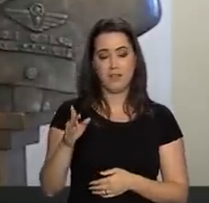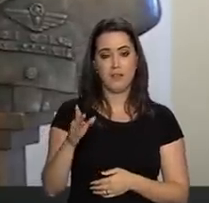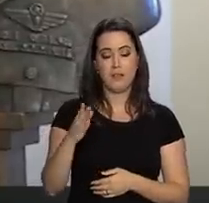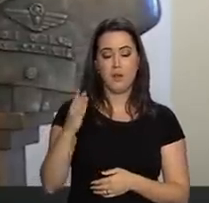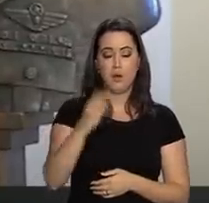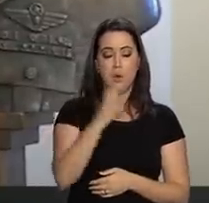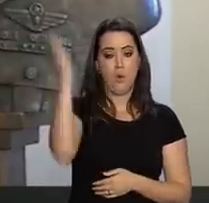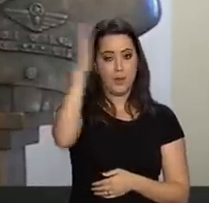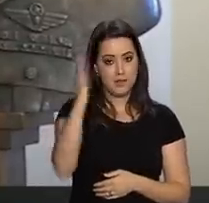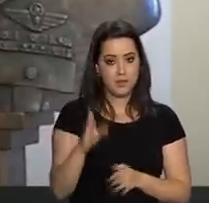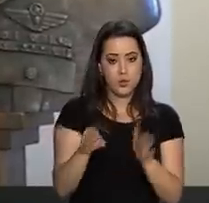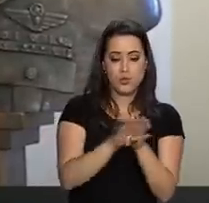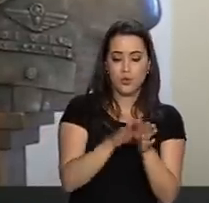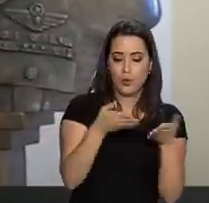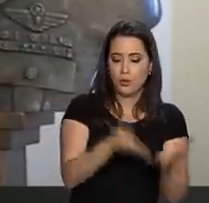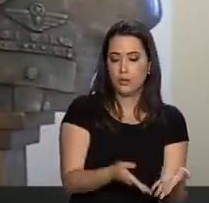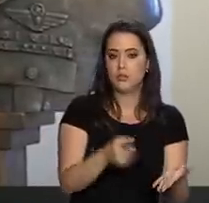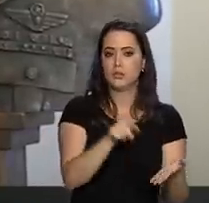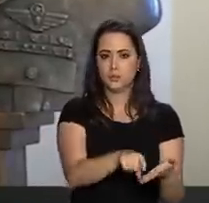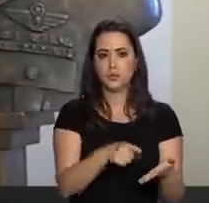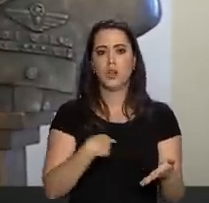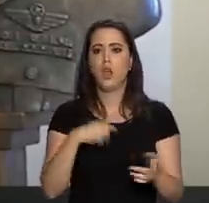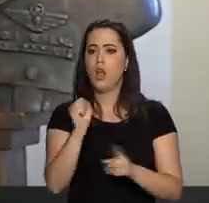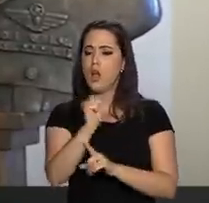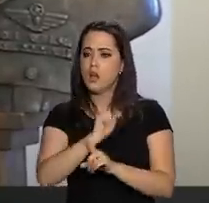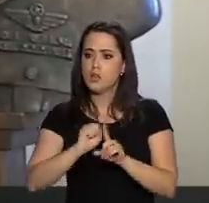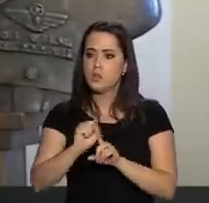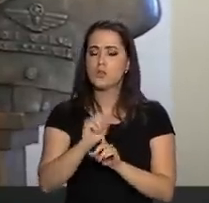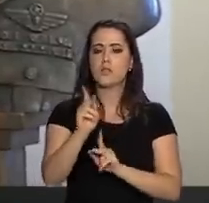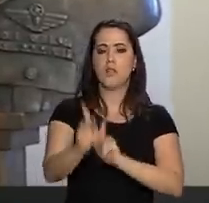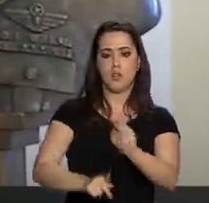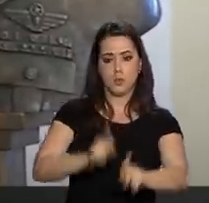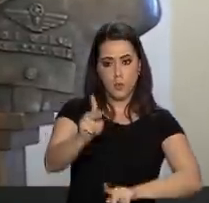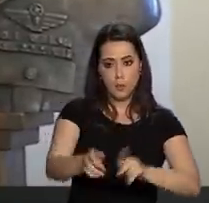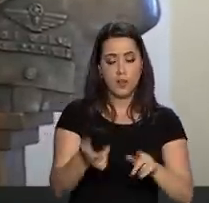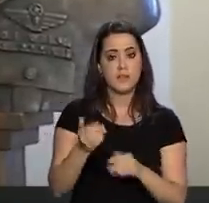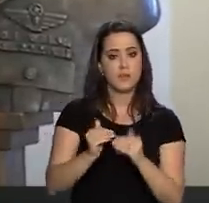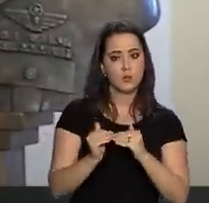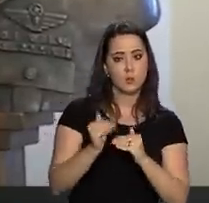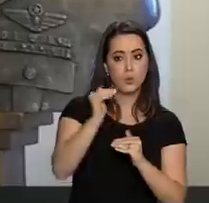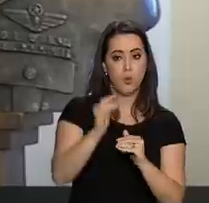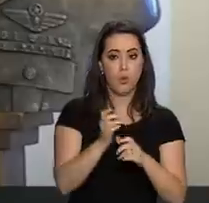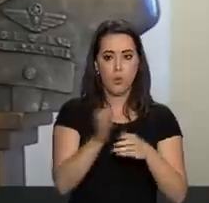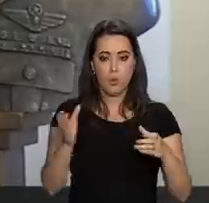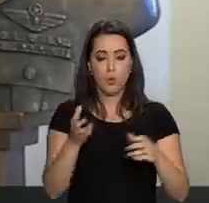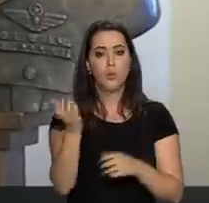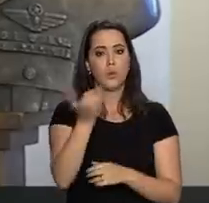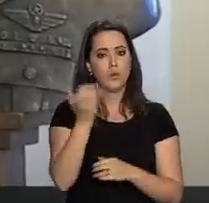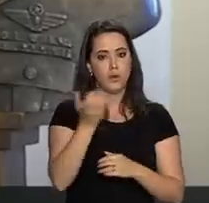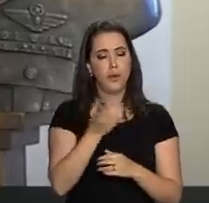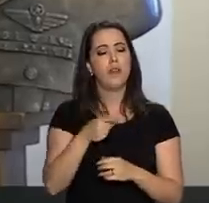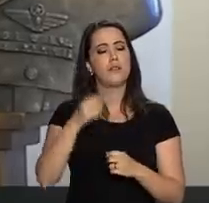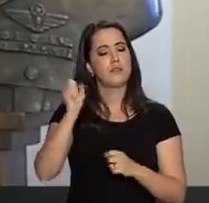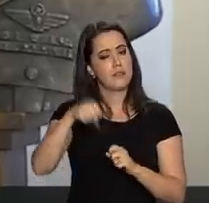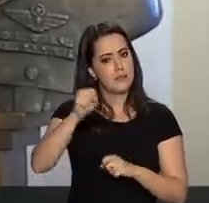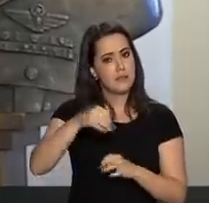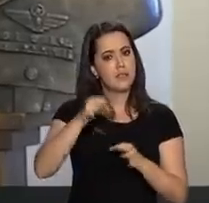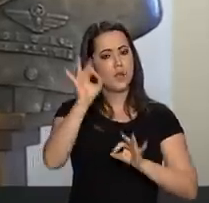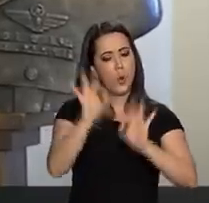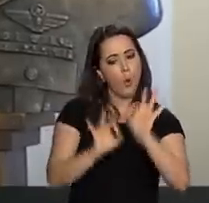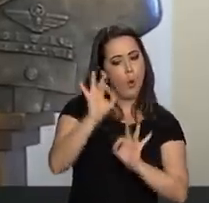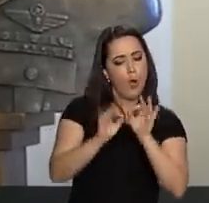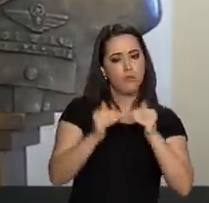prova inconteste de que o povo, em sua grande maioria, quer hierarquia,